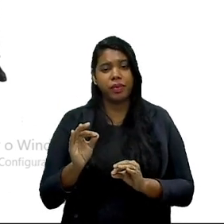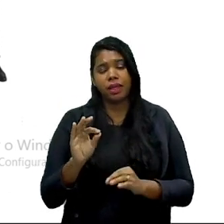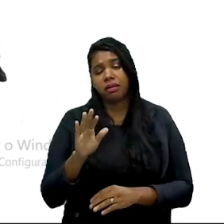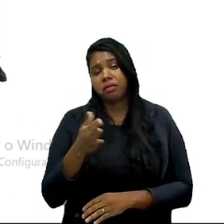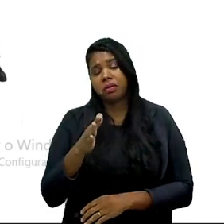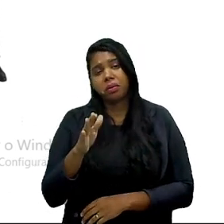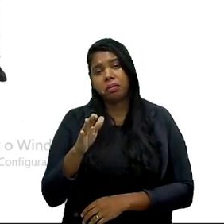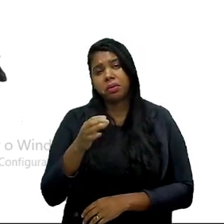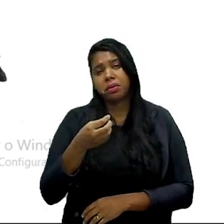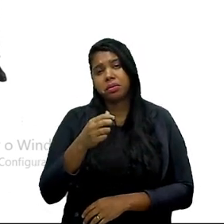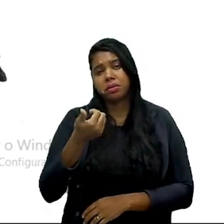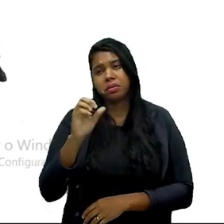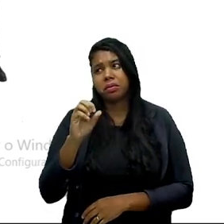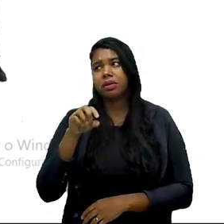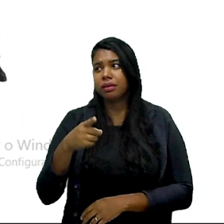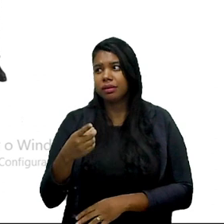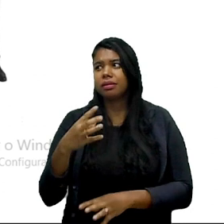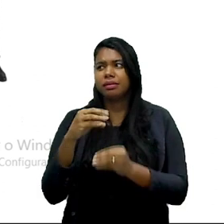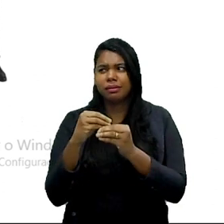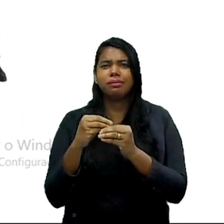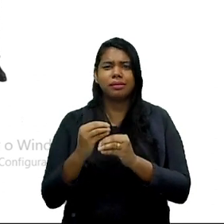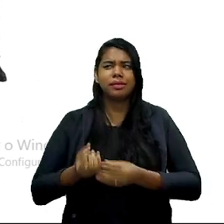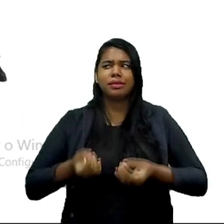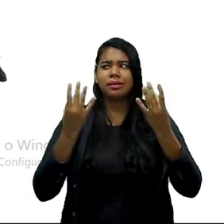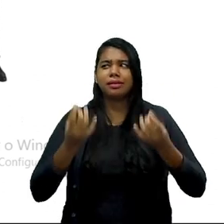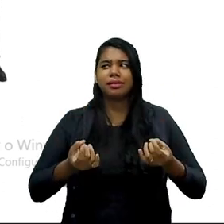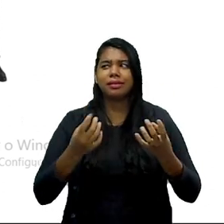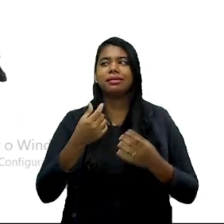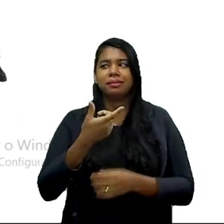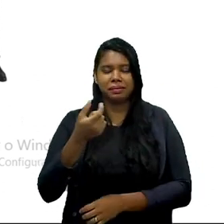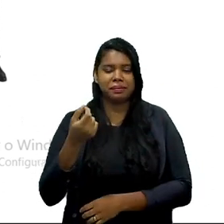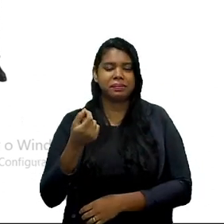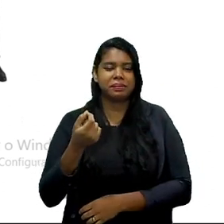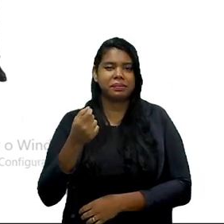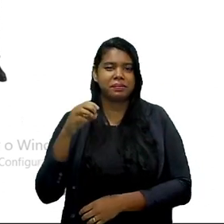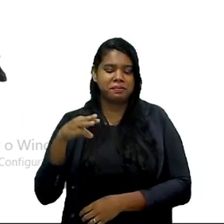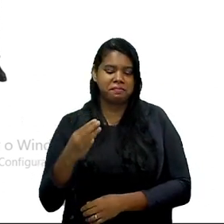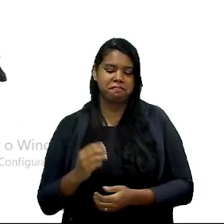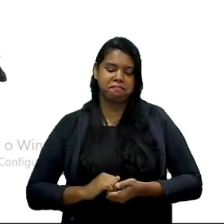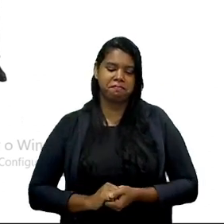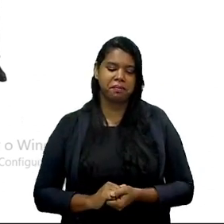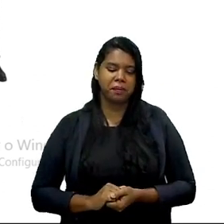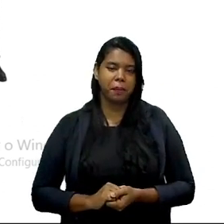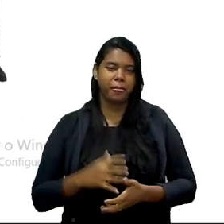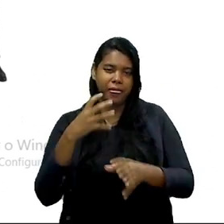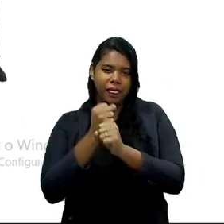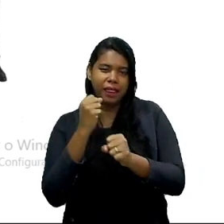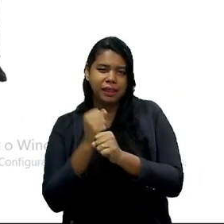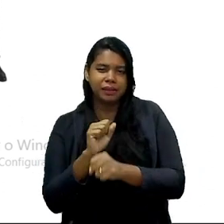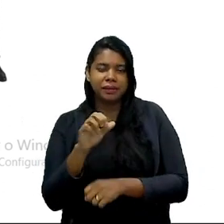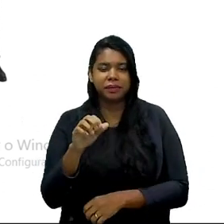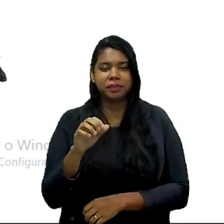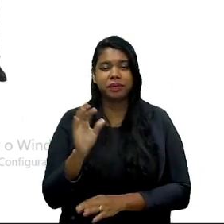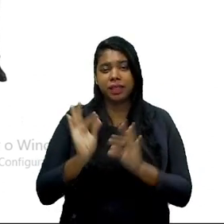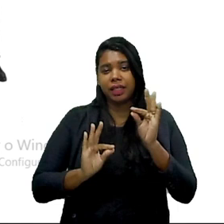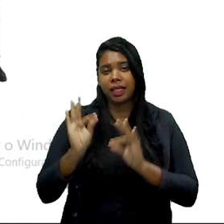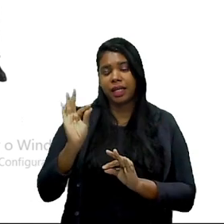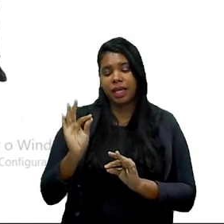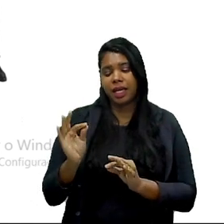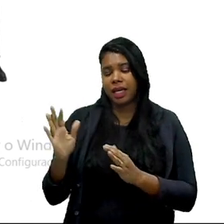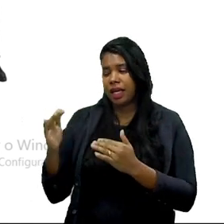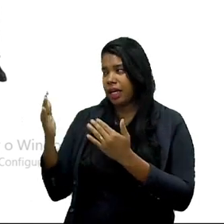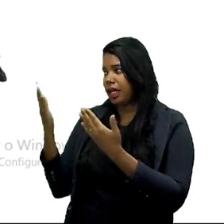mil. Então, na verdade, quanto foi que ele vendeu? 20 mil. Só que esse valor é o custo da